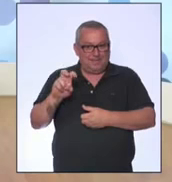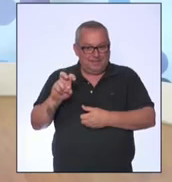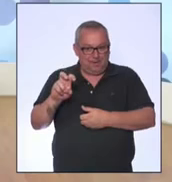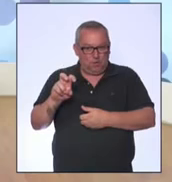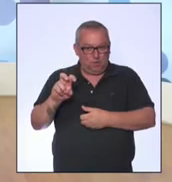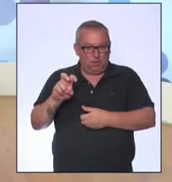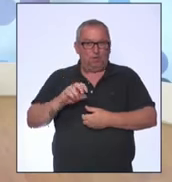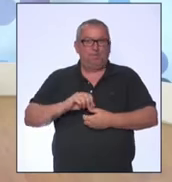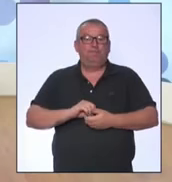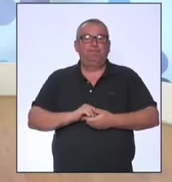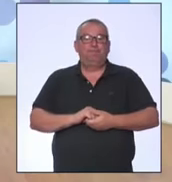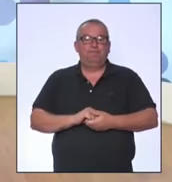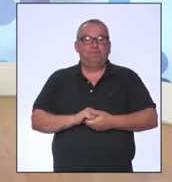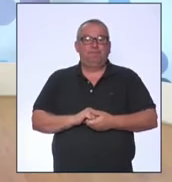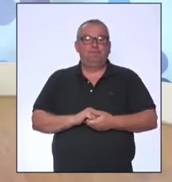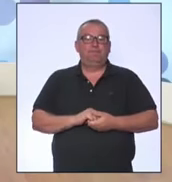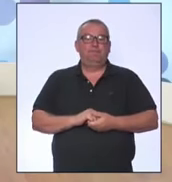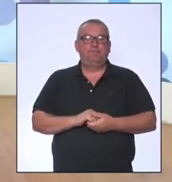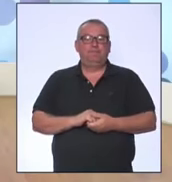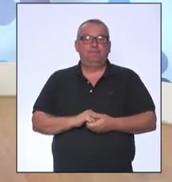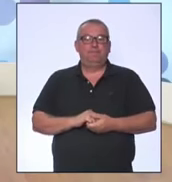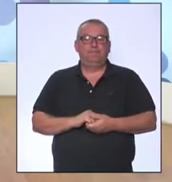figura. 5. Bom trabalho!